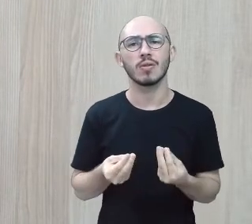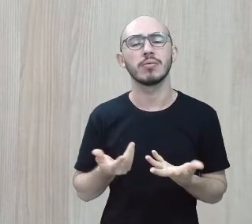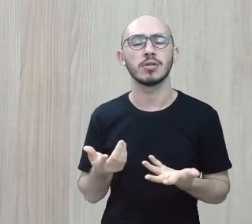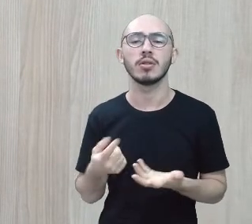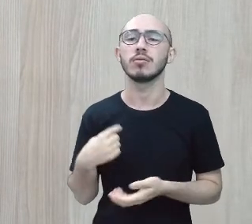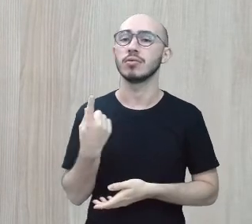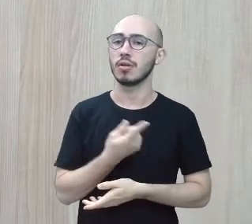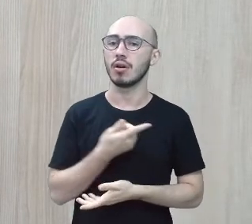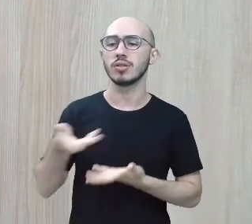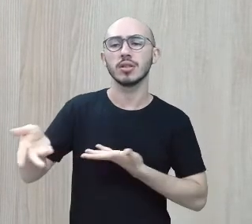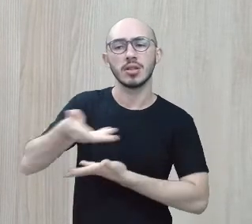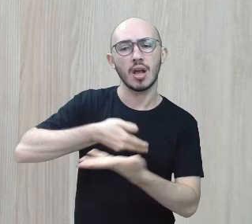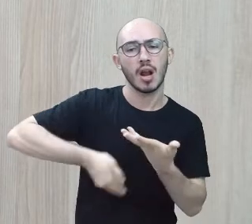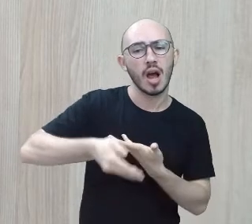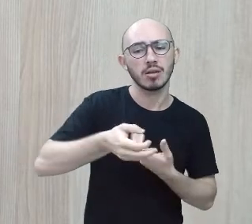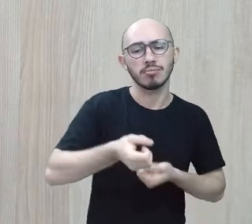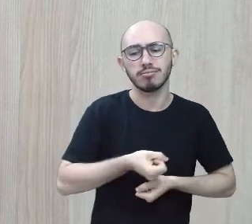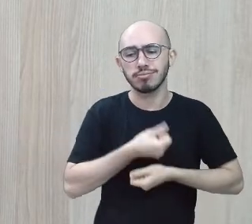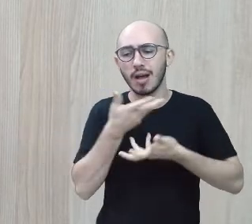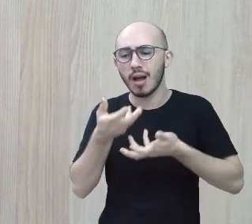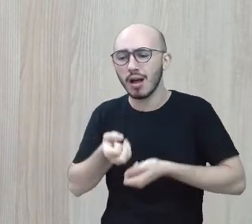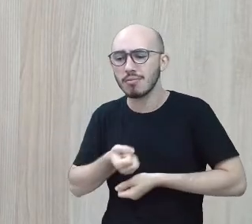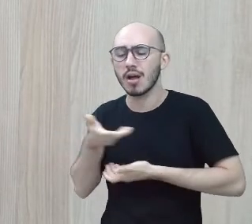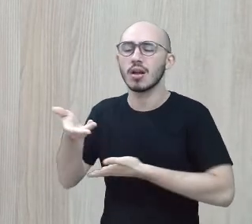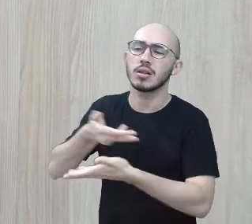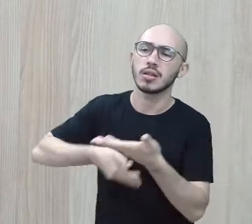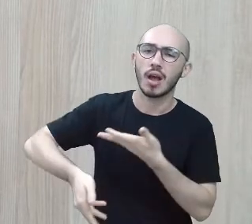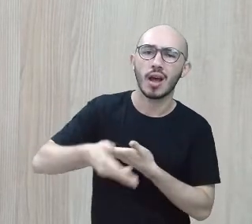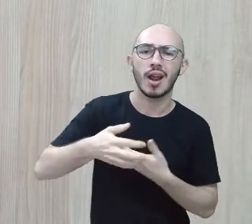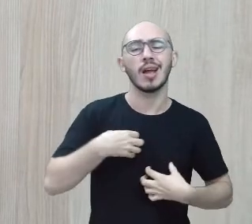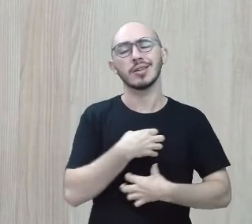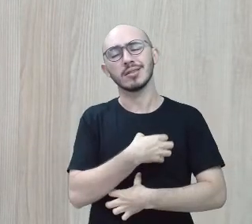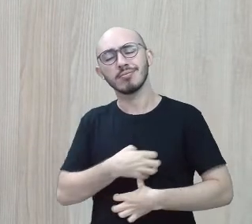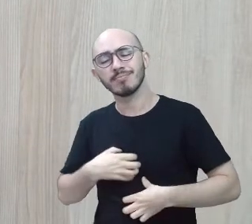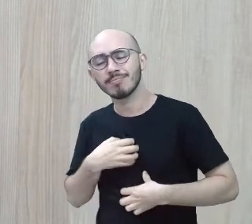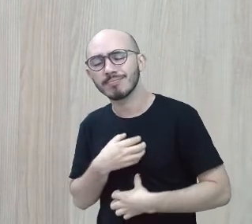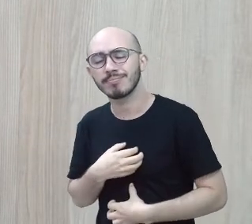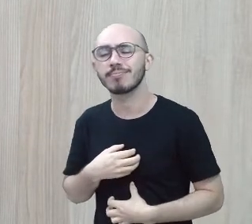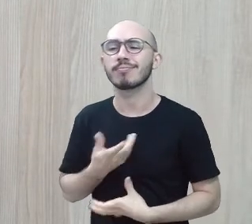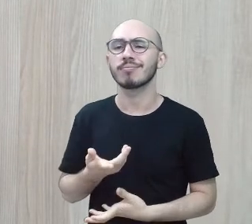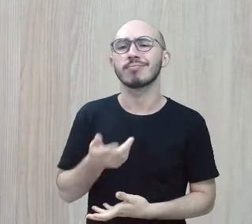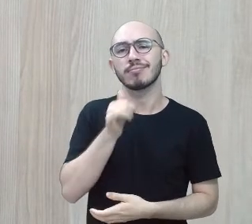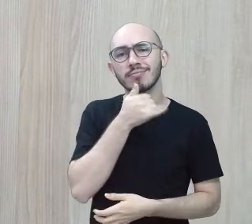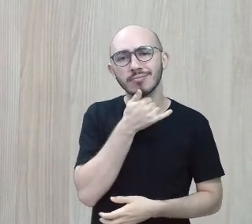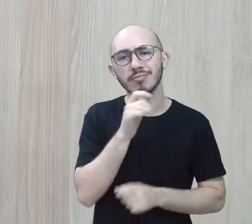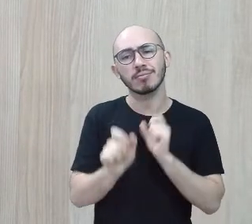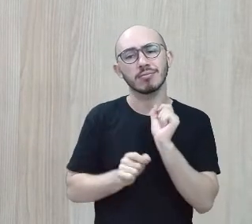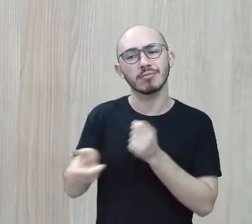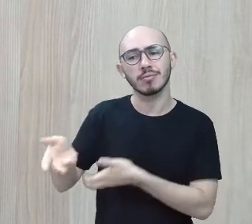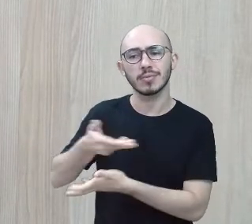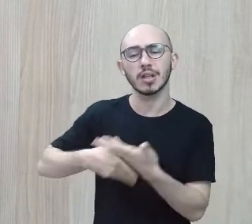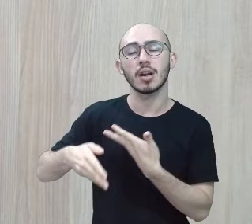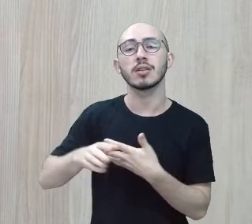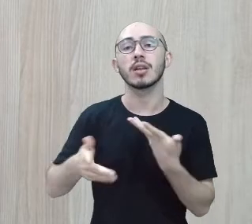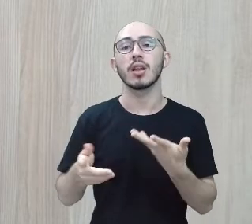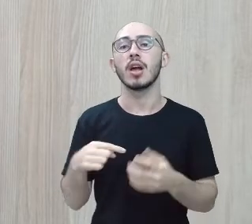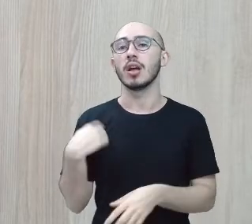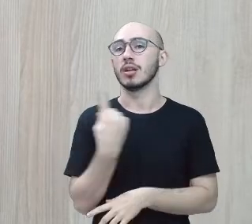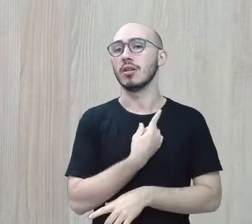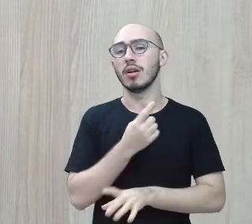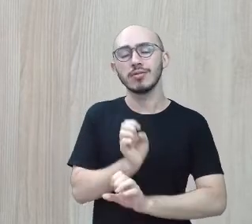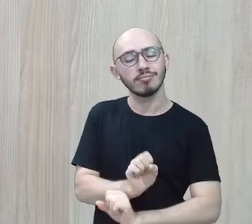a gente compartilha as nossas angústias, o que a gente está sentindo, a nossa tristeza com outras pessoas, a gente consegue